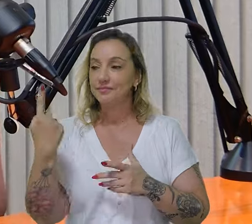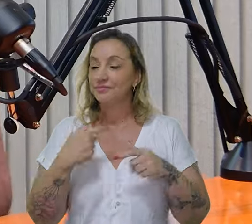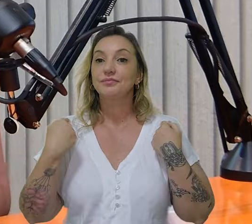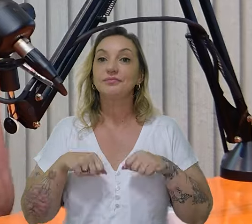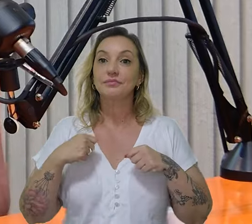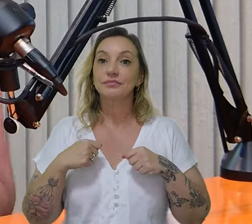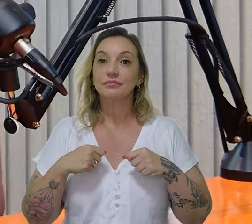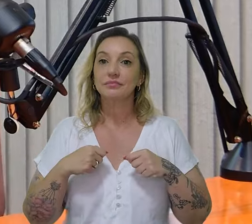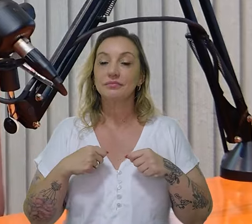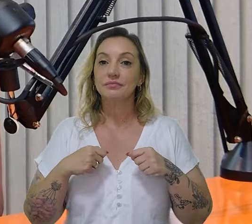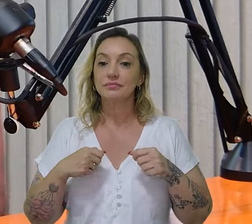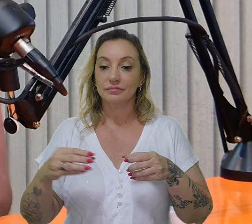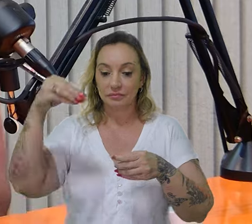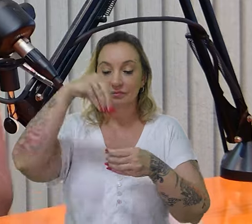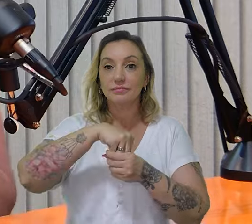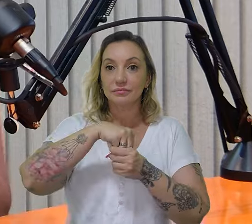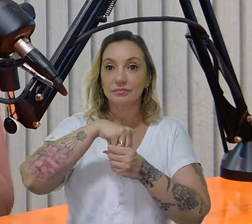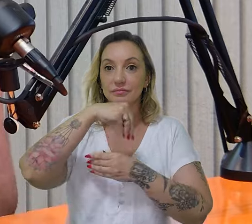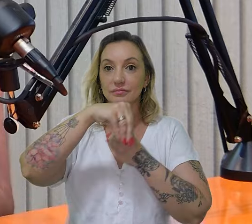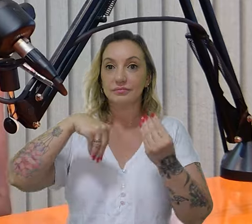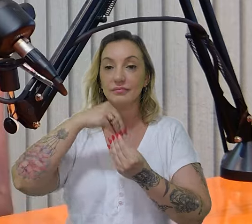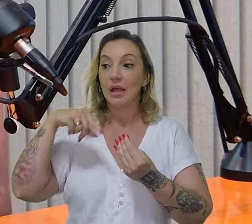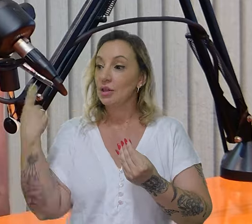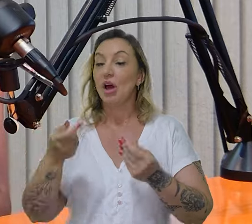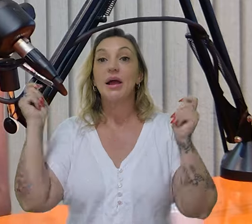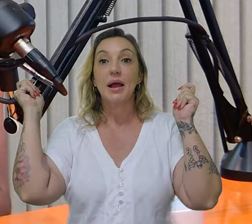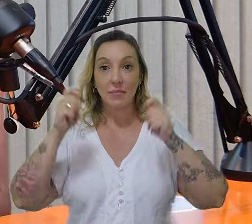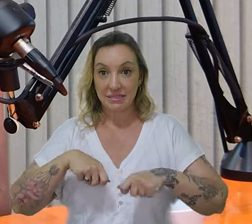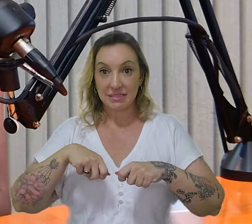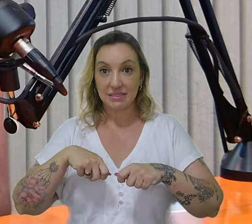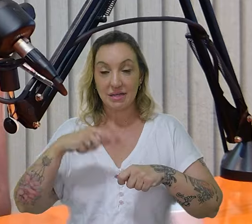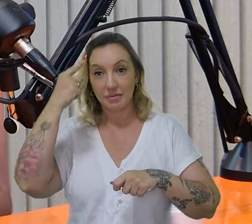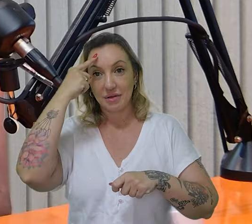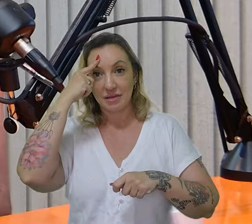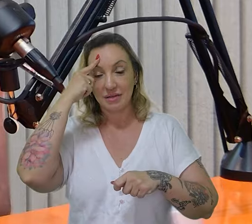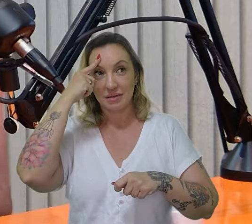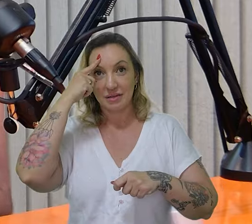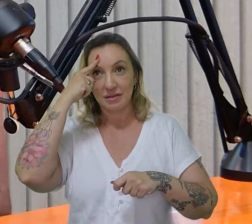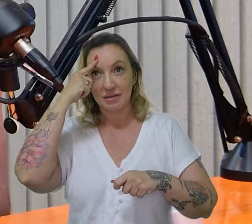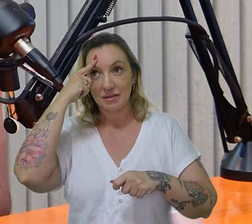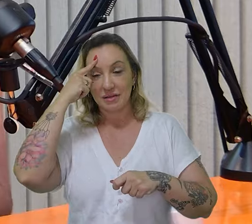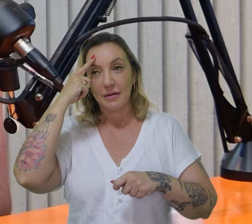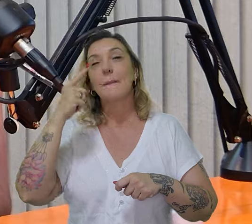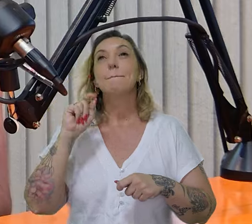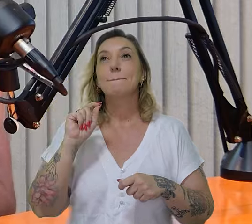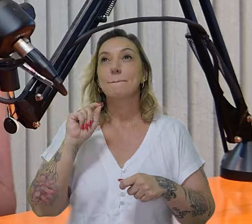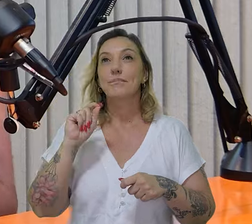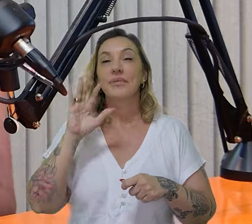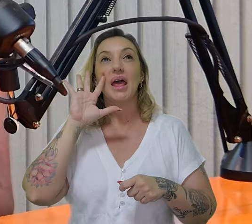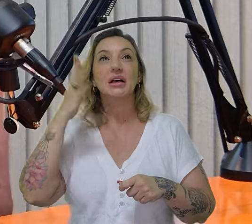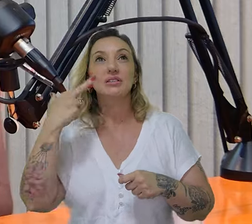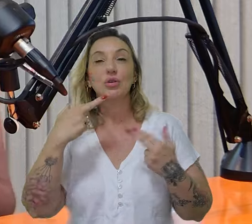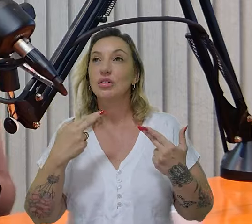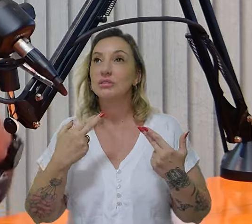a hora que a gente juntar a nossa capacidade de pensamento lateral assim de trazer eh soluções